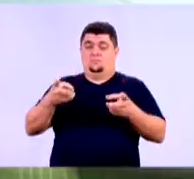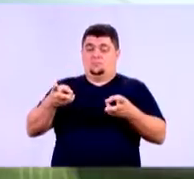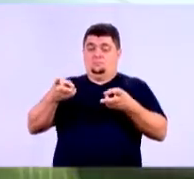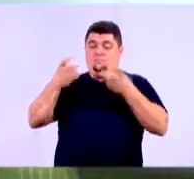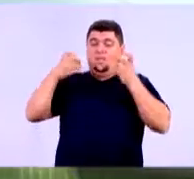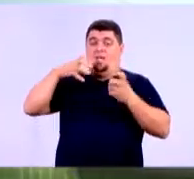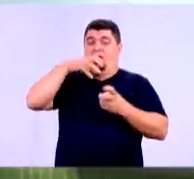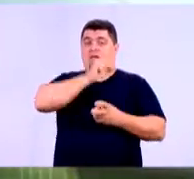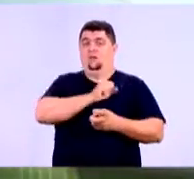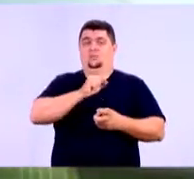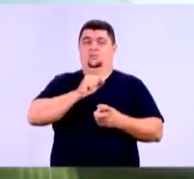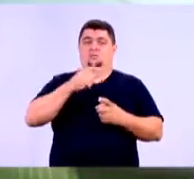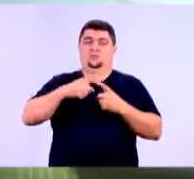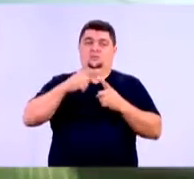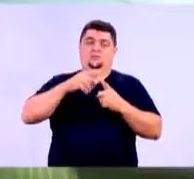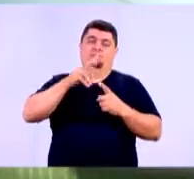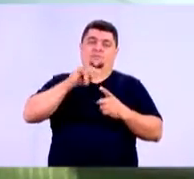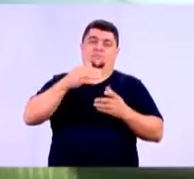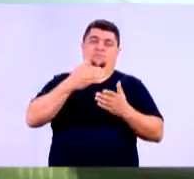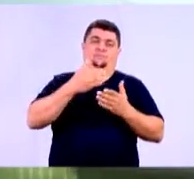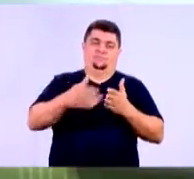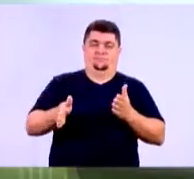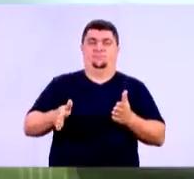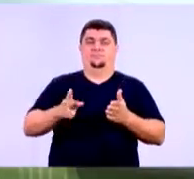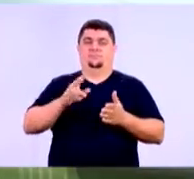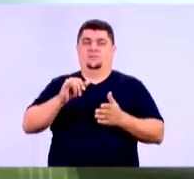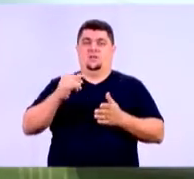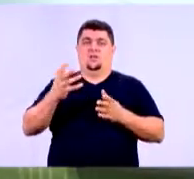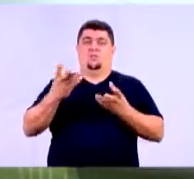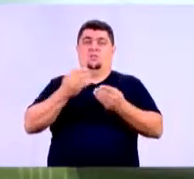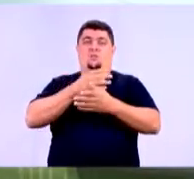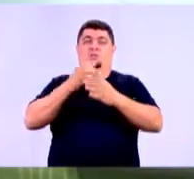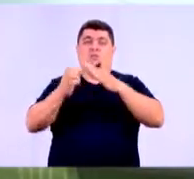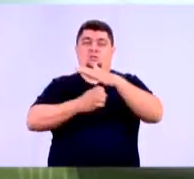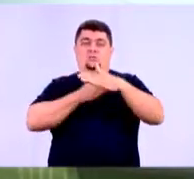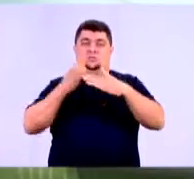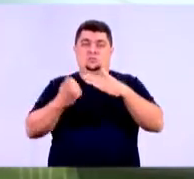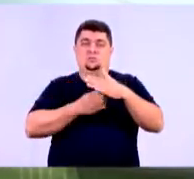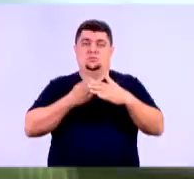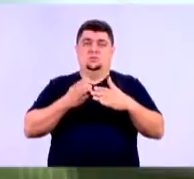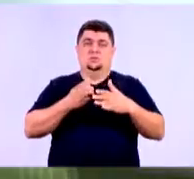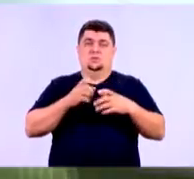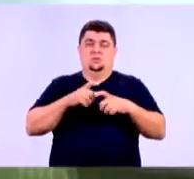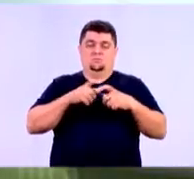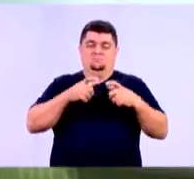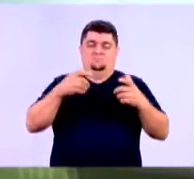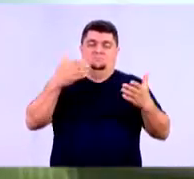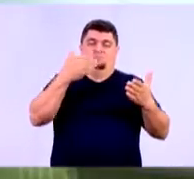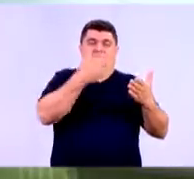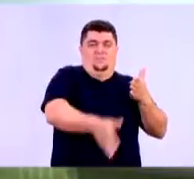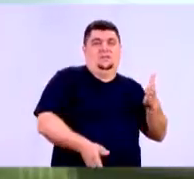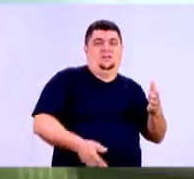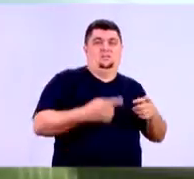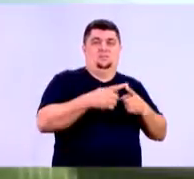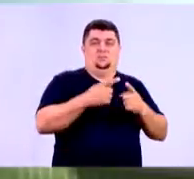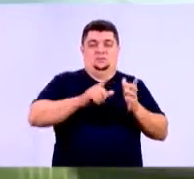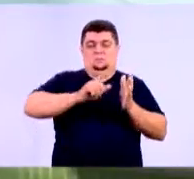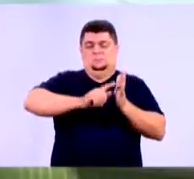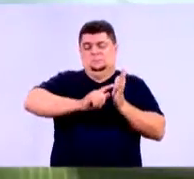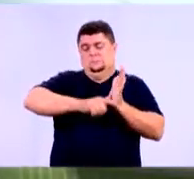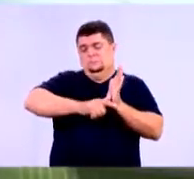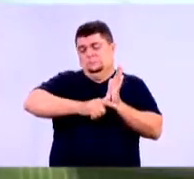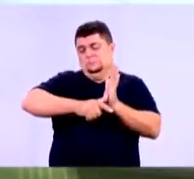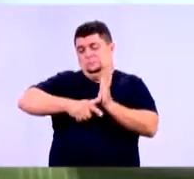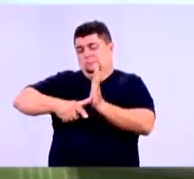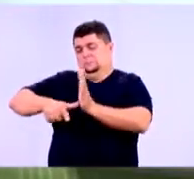tomar medidas, tem que ter ações. Muitas empresas saem do seu ramo de atuação porque a inadimplência